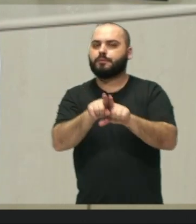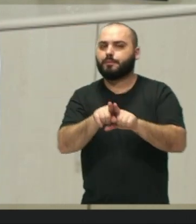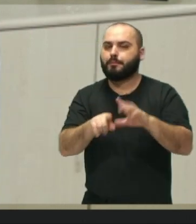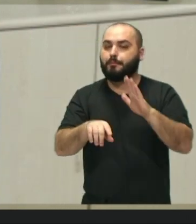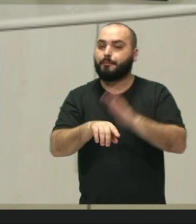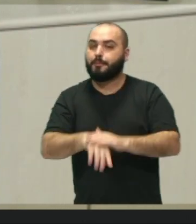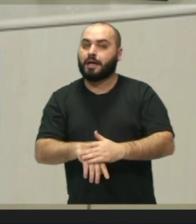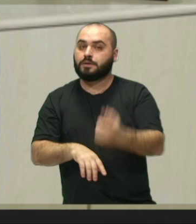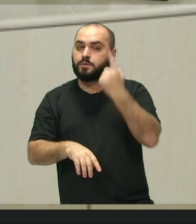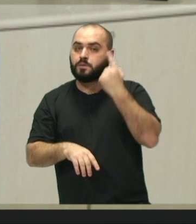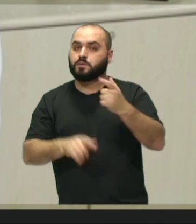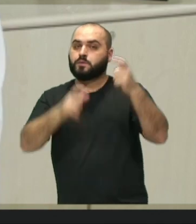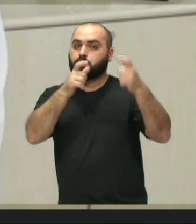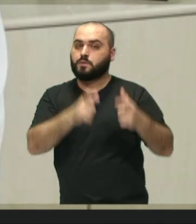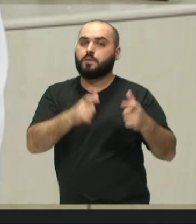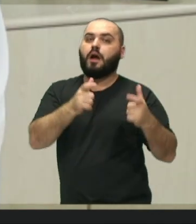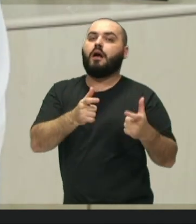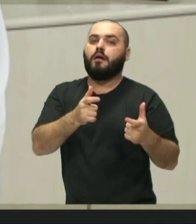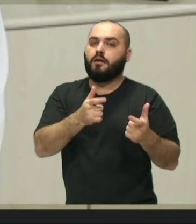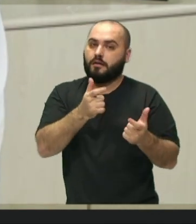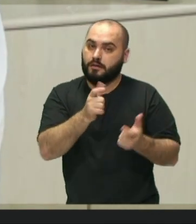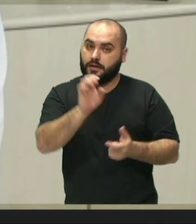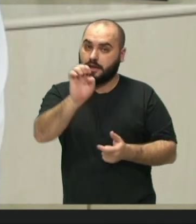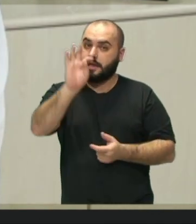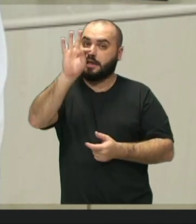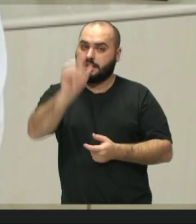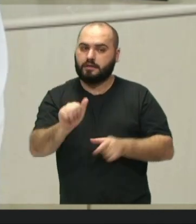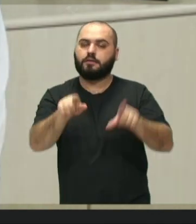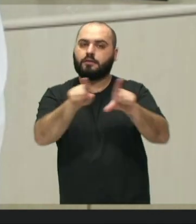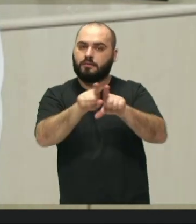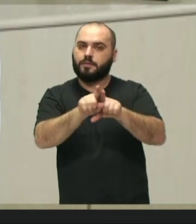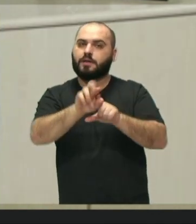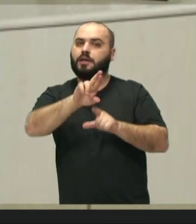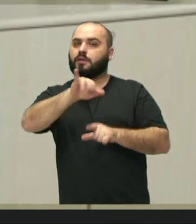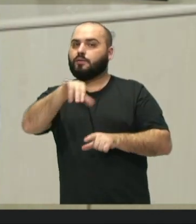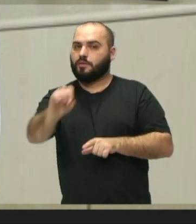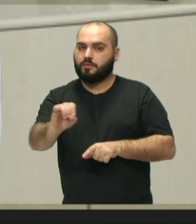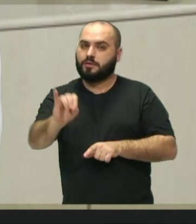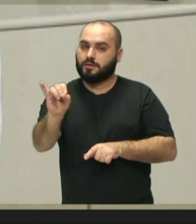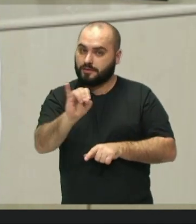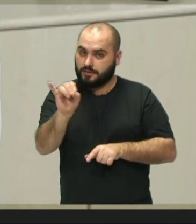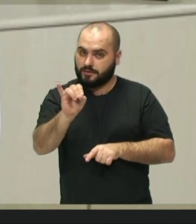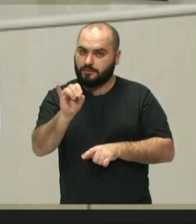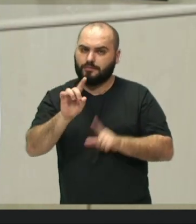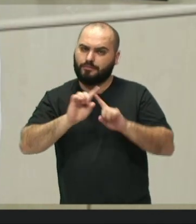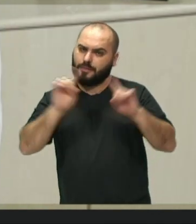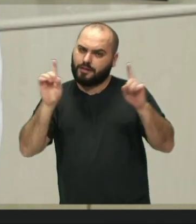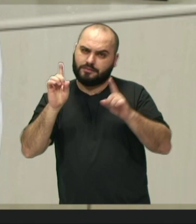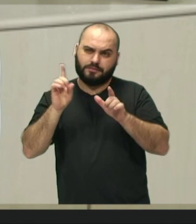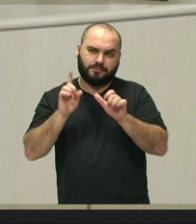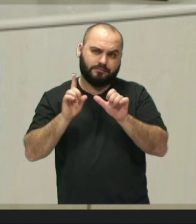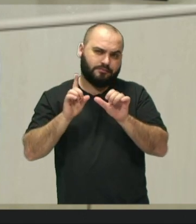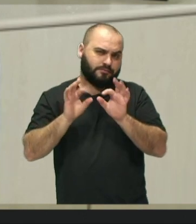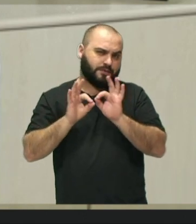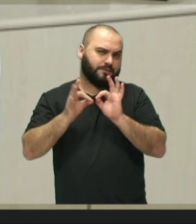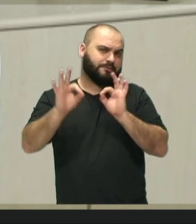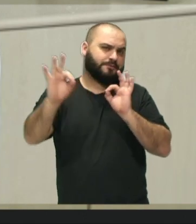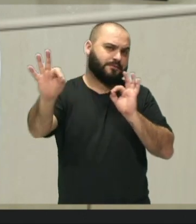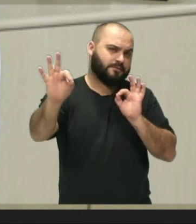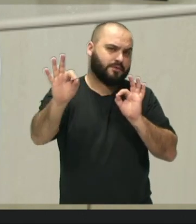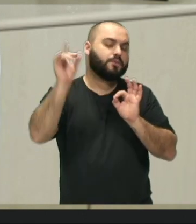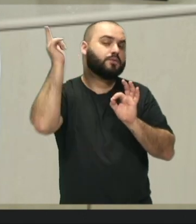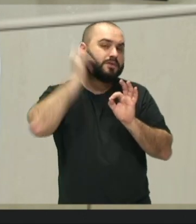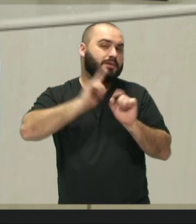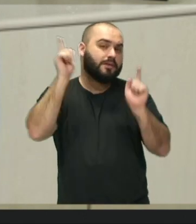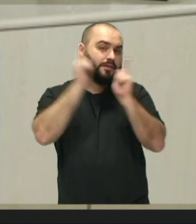outra estação de tratamento de água, também no rio Itajaí-Mirim, só que essa localizada mais a montante, especialmente para atender esses bairros que agora